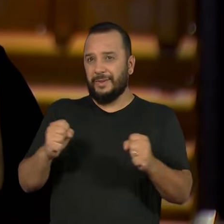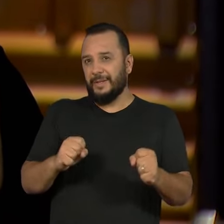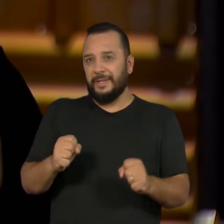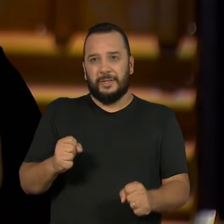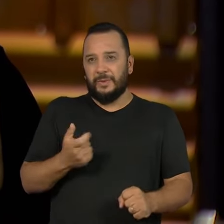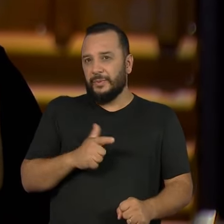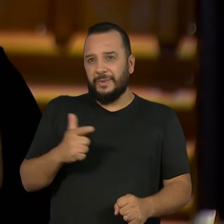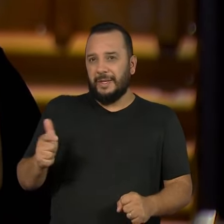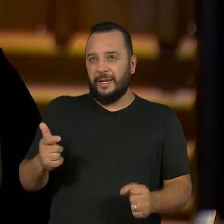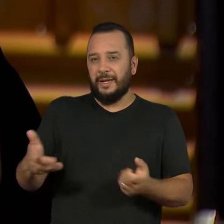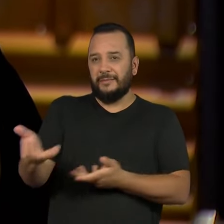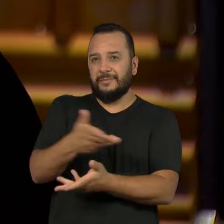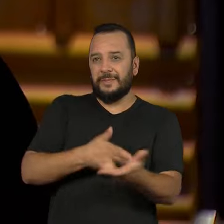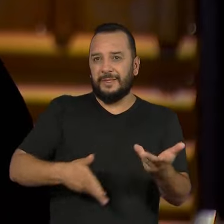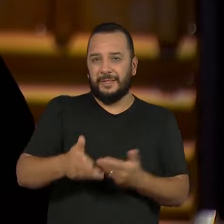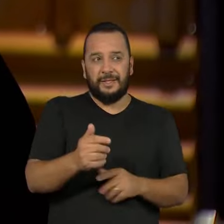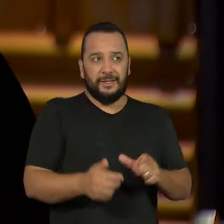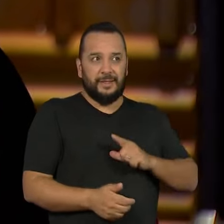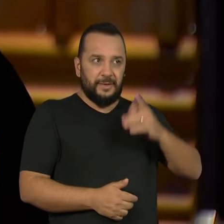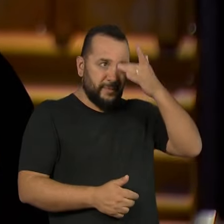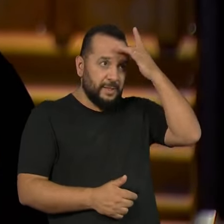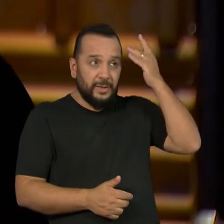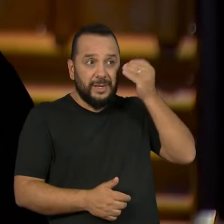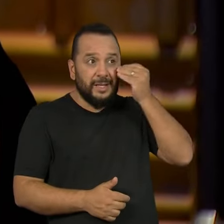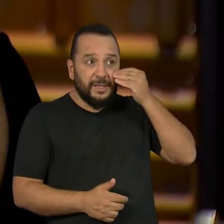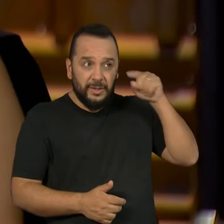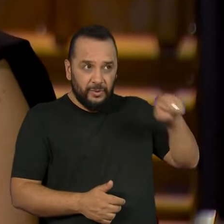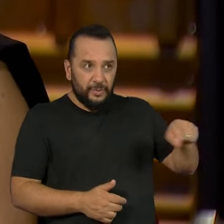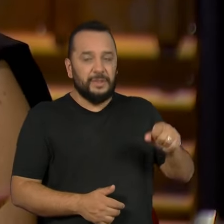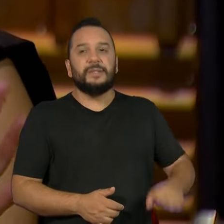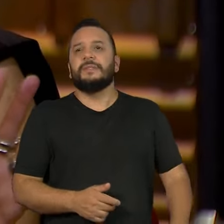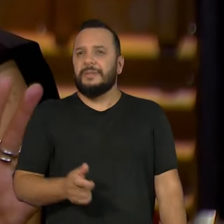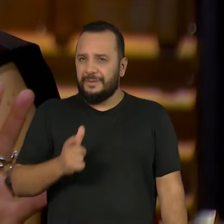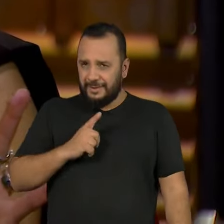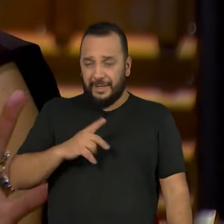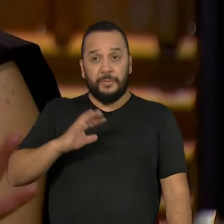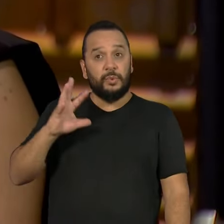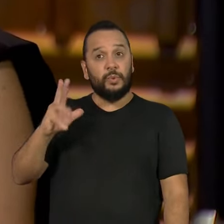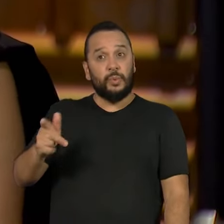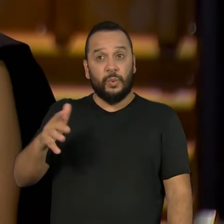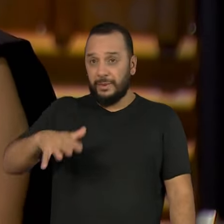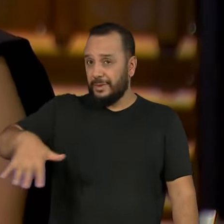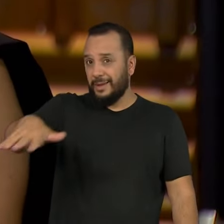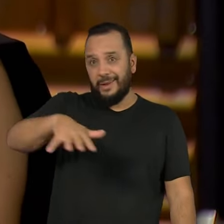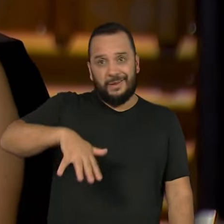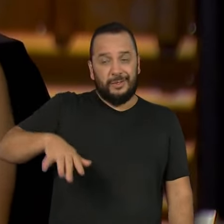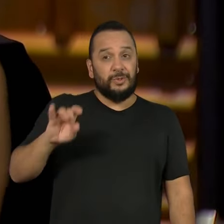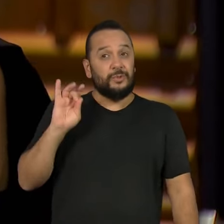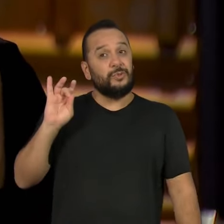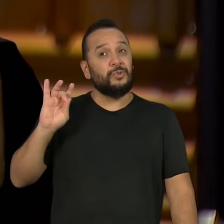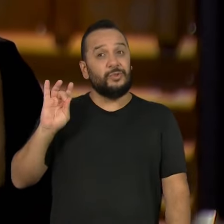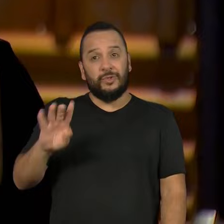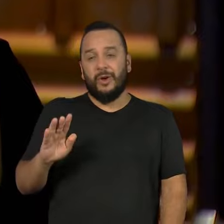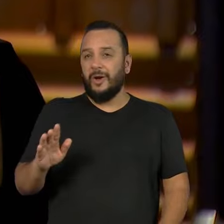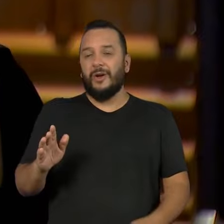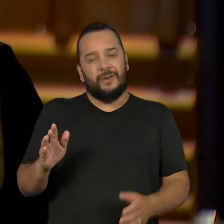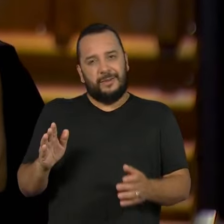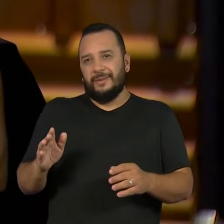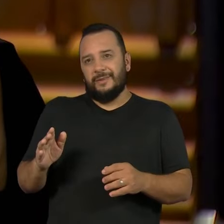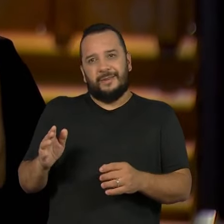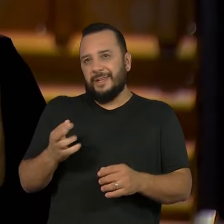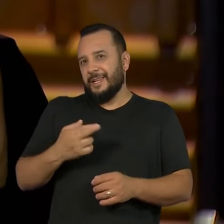tão compartilhado tentando isso Tem gente tentando isso por todos os lados por todos os lados não é mérito de